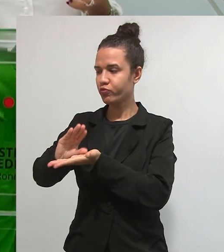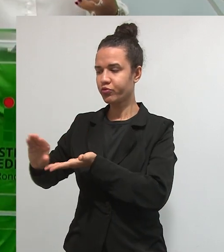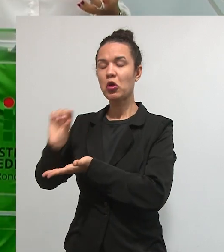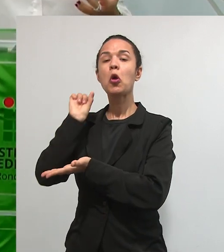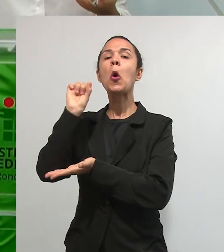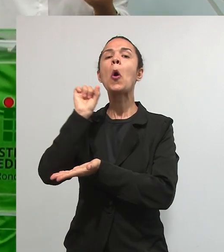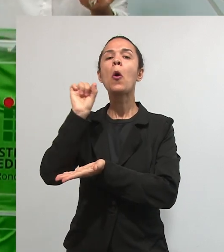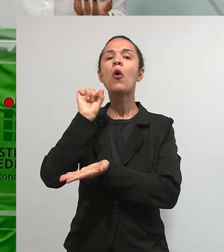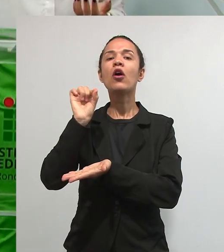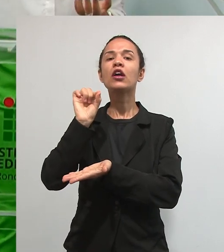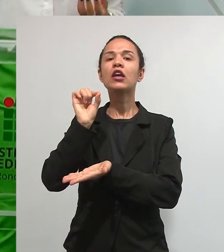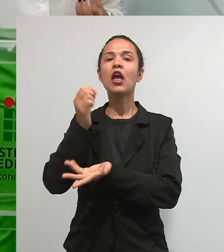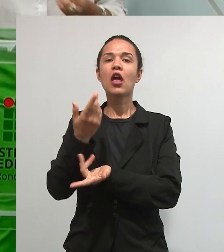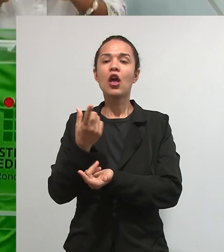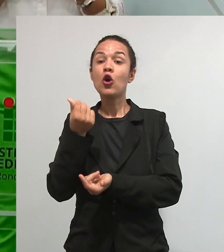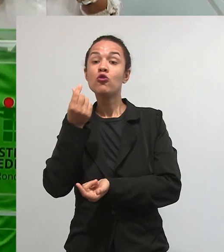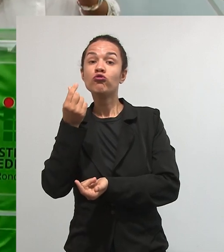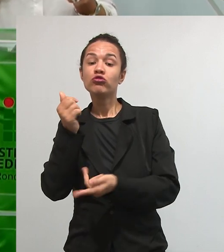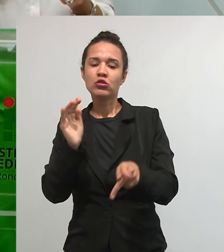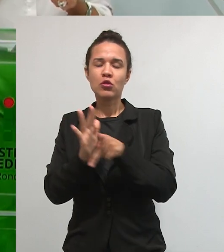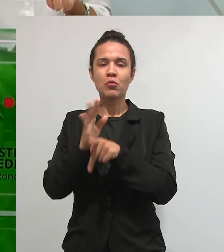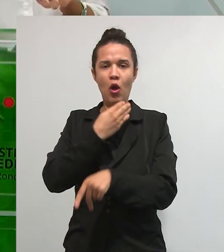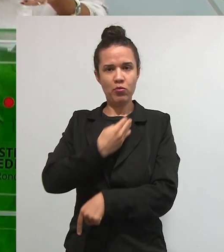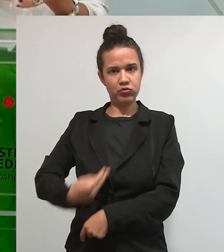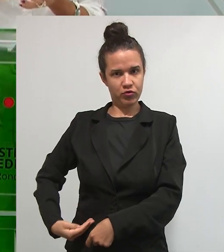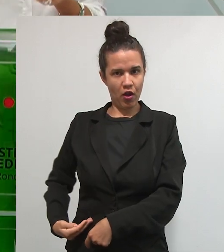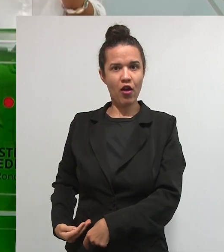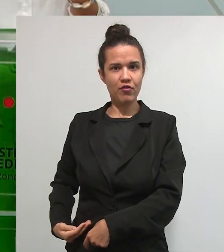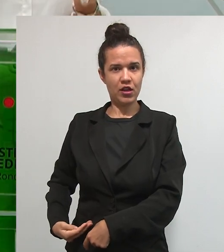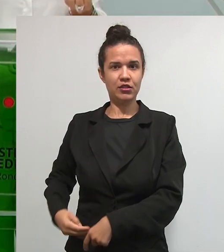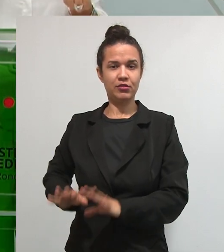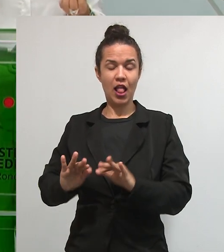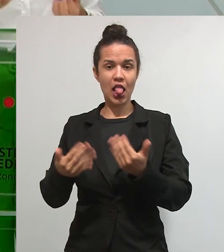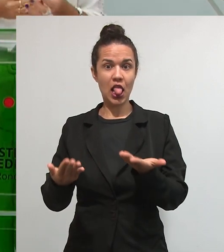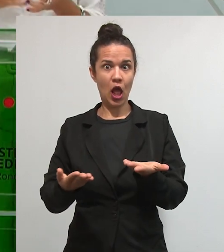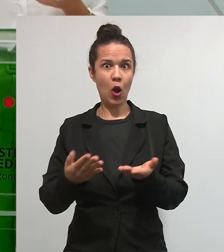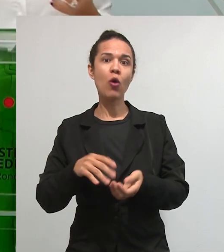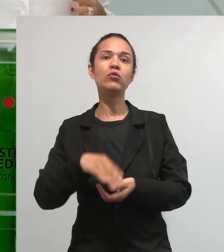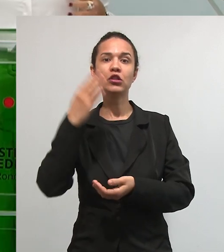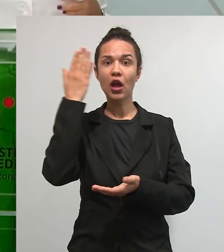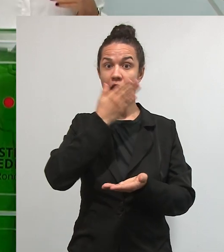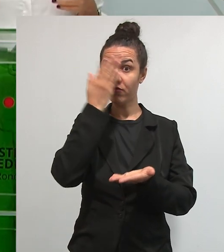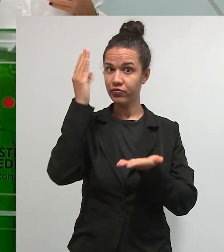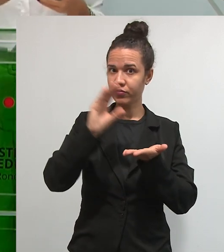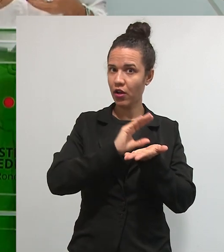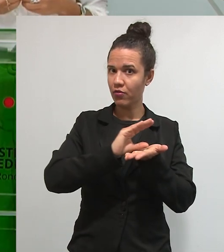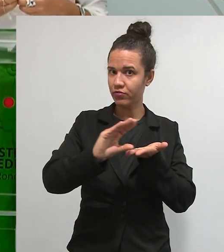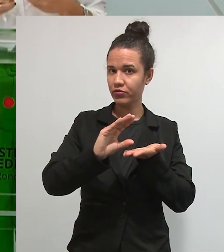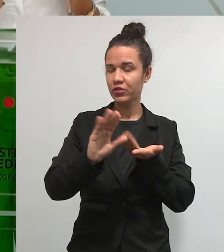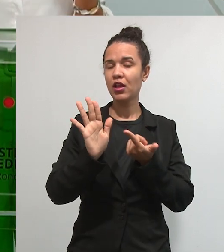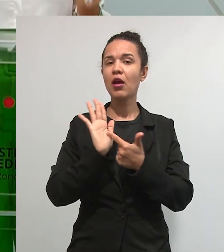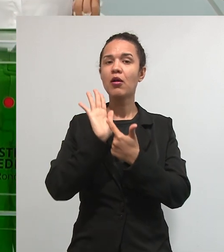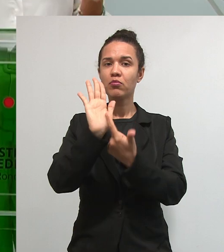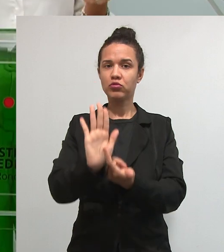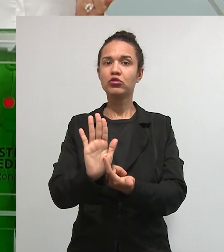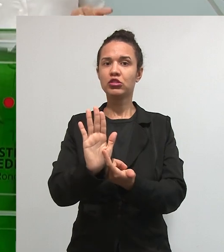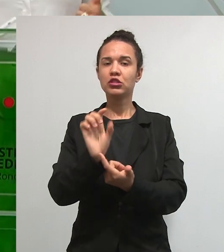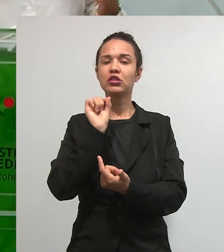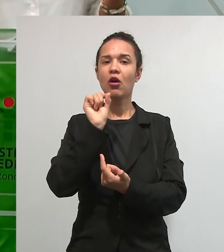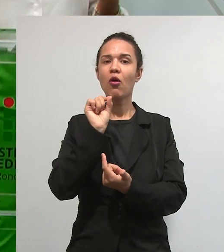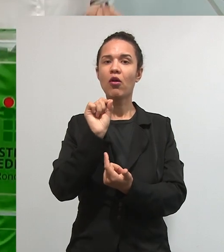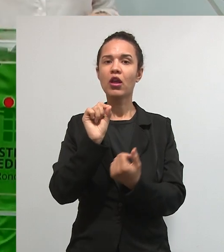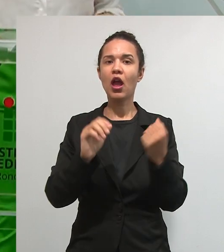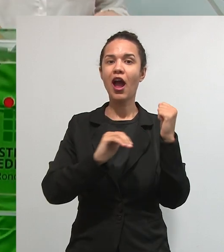E as demonstrações contábeis, elas buscam isso também, elas buscam evidenciar essa